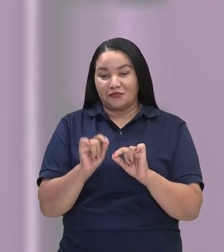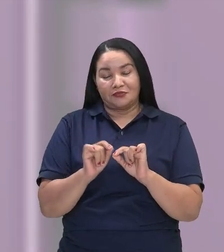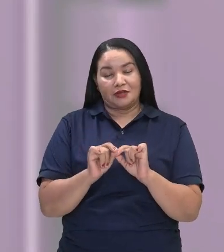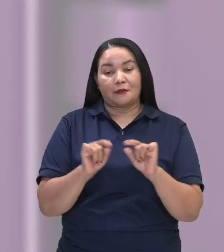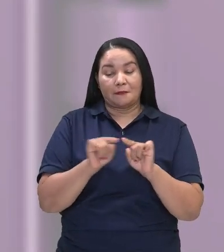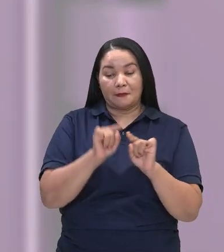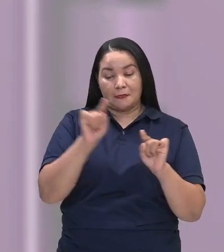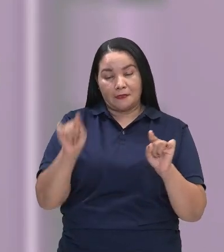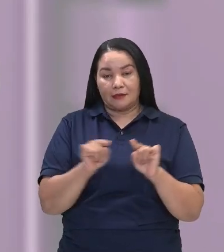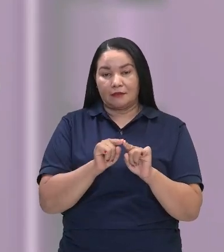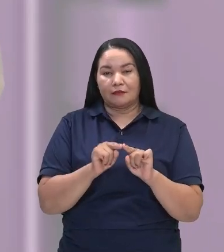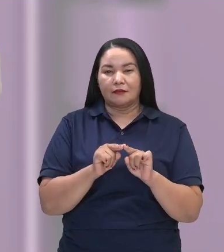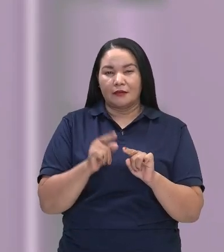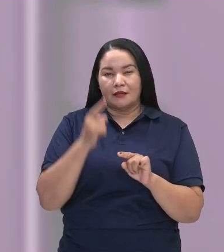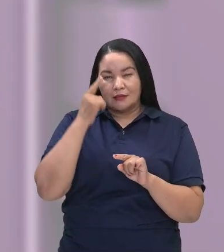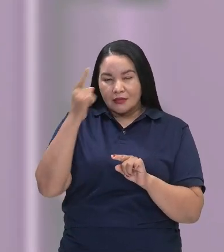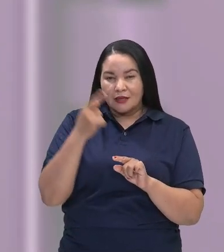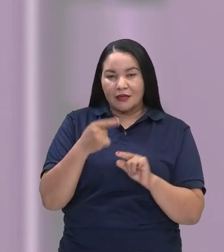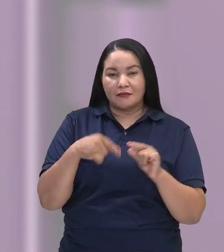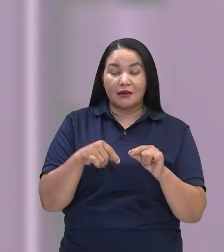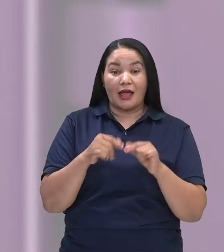cortou lá a linha que abriu, né,